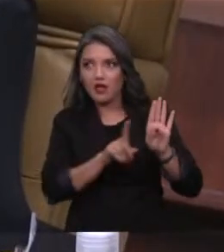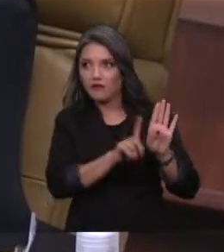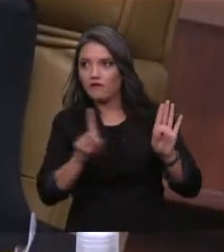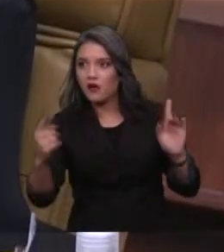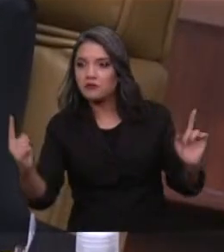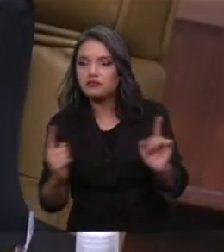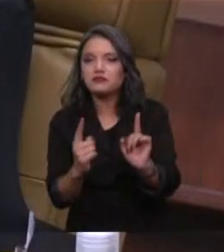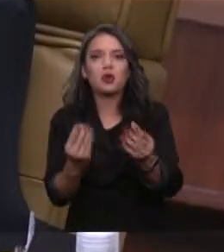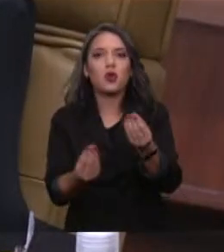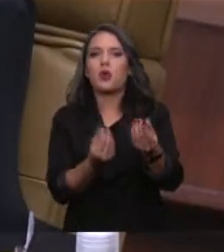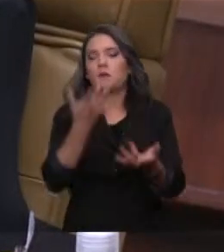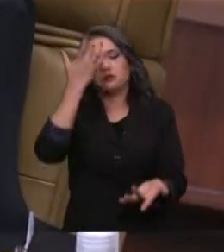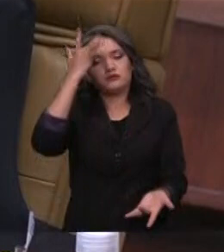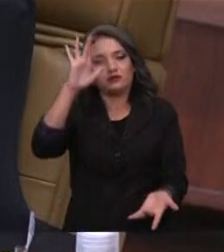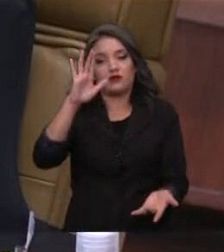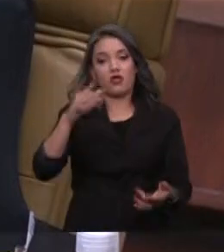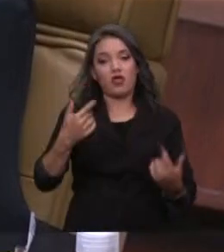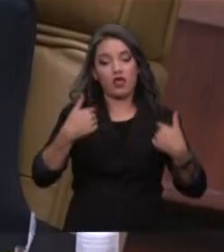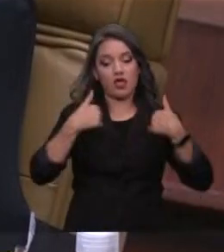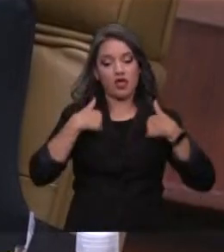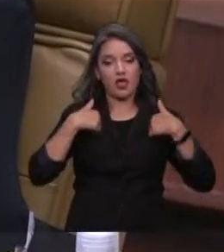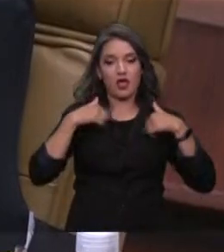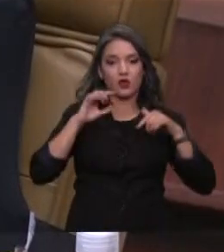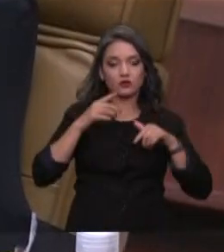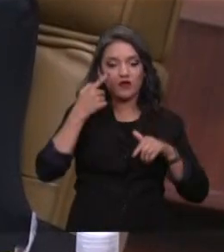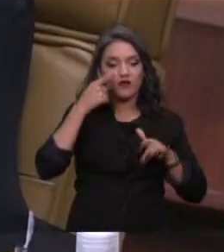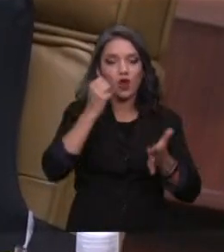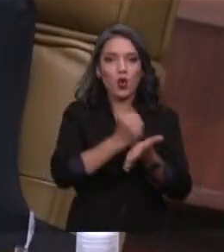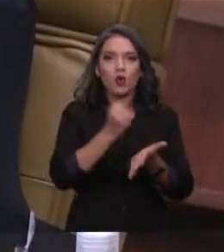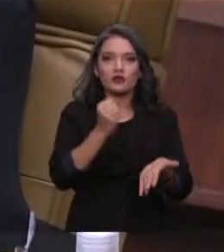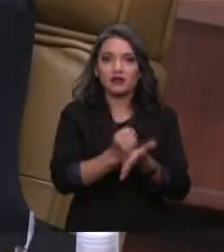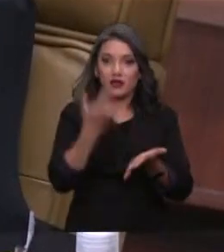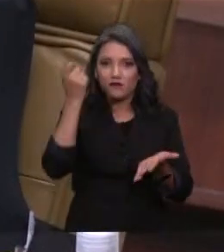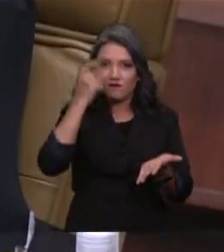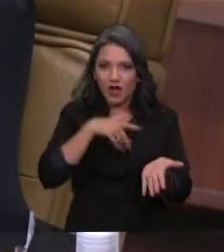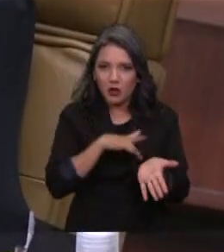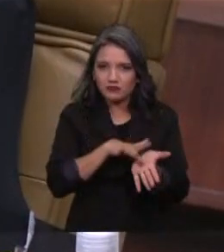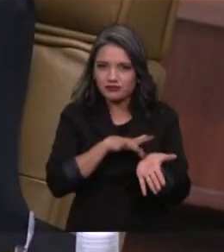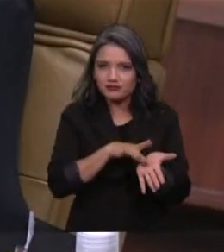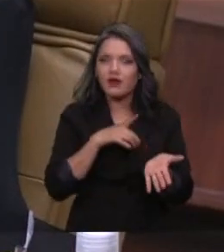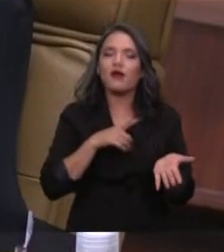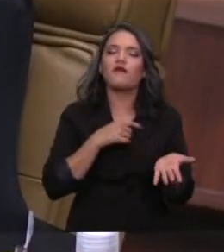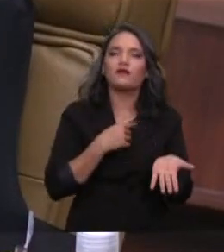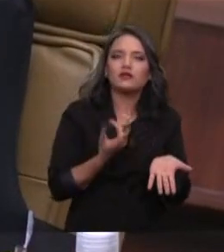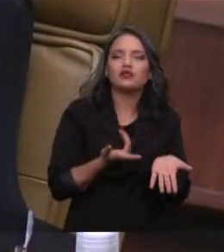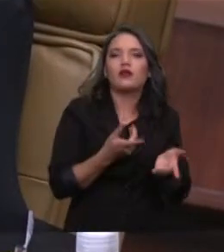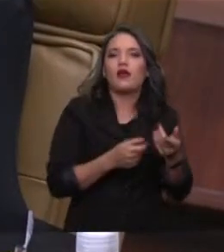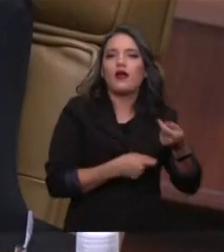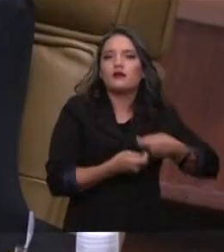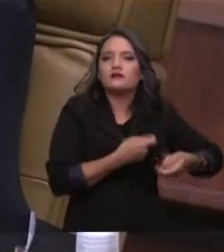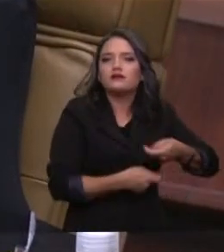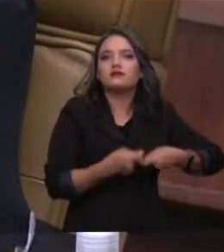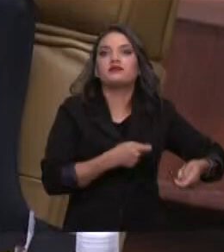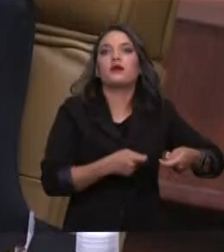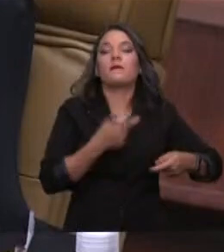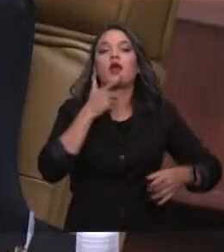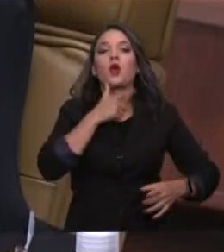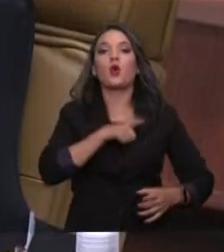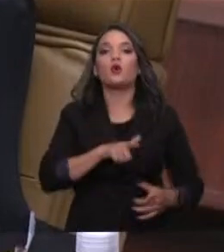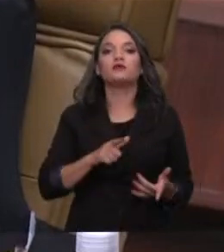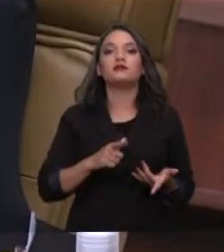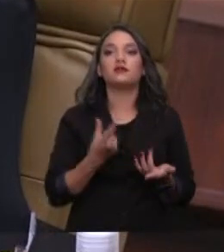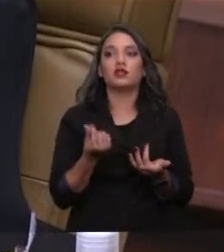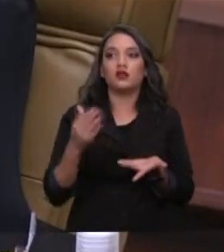fazer as operações em cima de contratos fictícios. Quem vota é o excelentíssimo senhor ministro Nunes. André Mendonça.